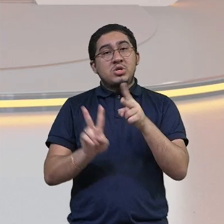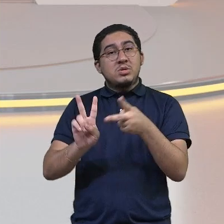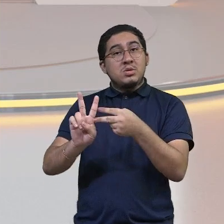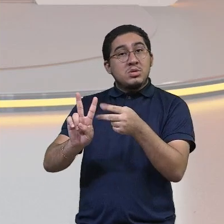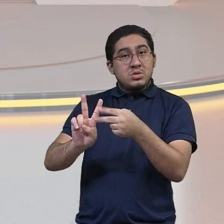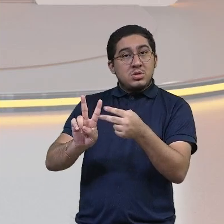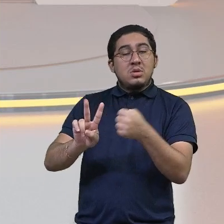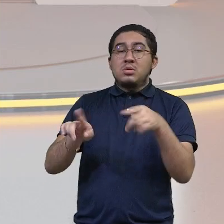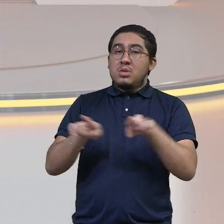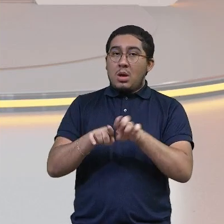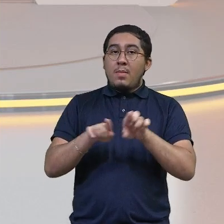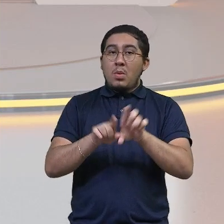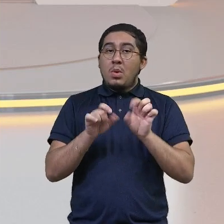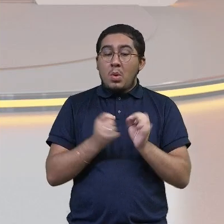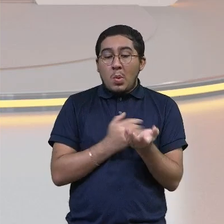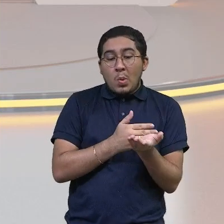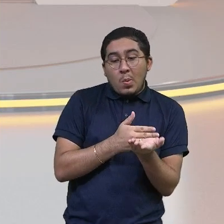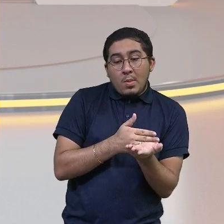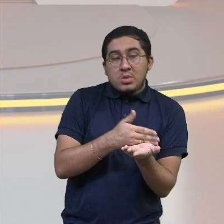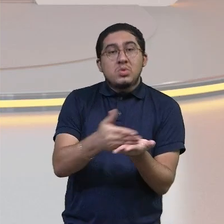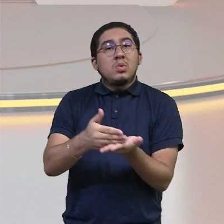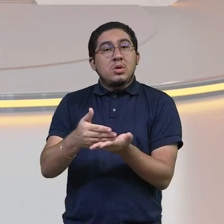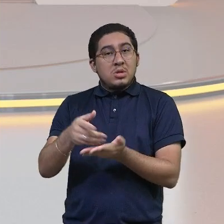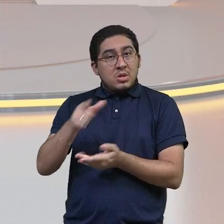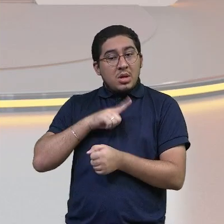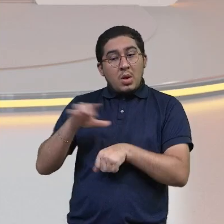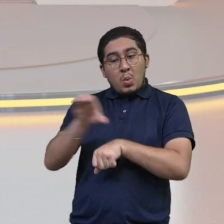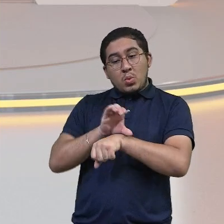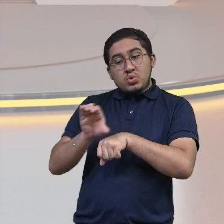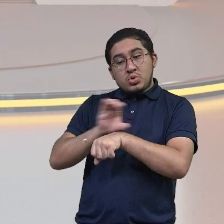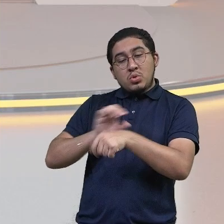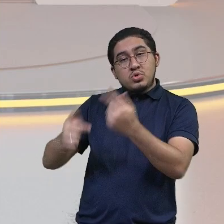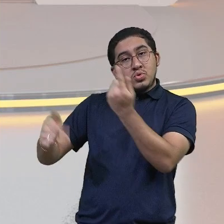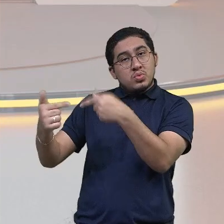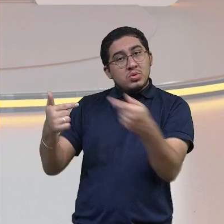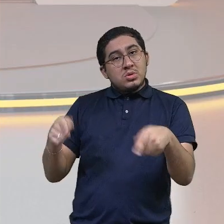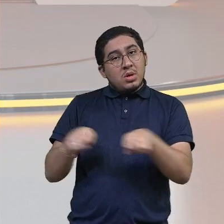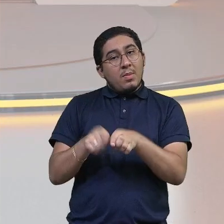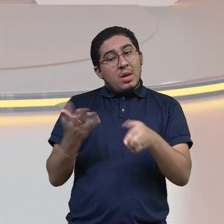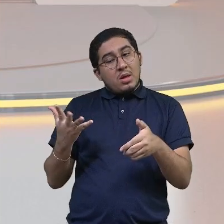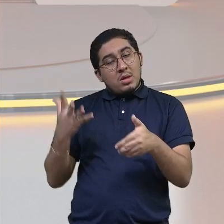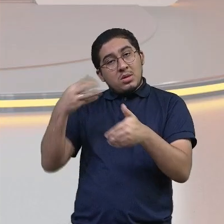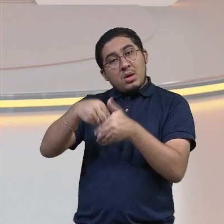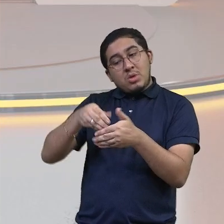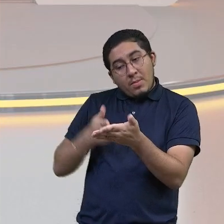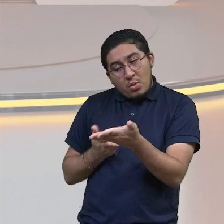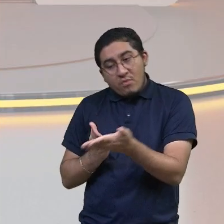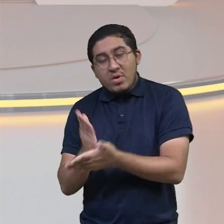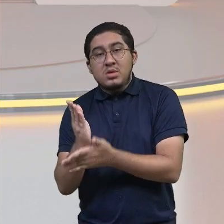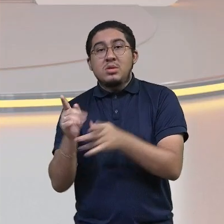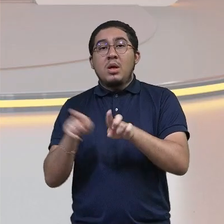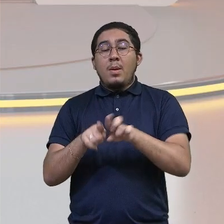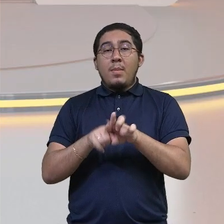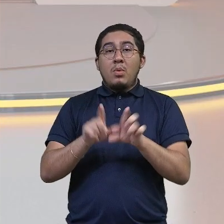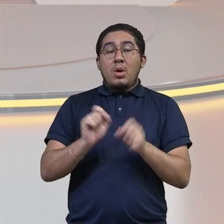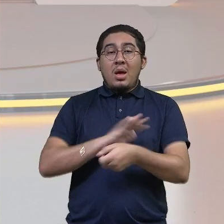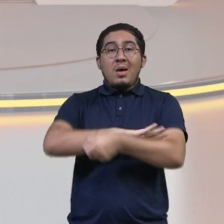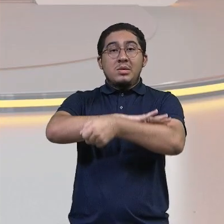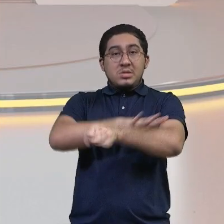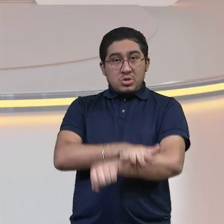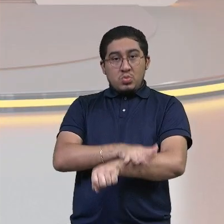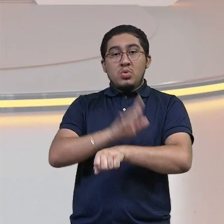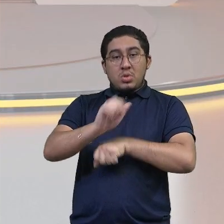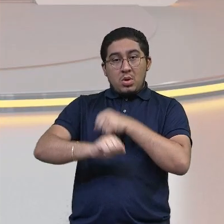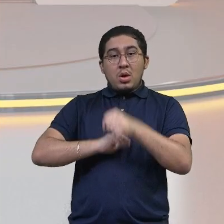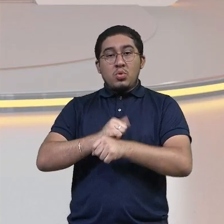também ganharam um espaço dentro dessa Constituição, passaram a ser contempladas, e o racismo, a partir então da Constituição de 88,